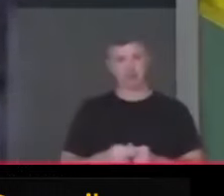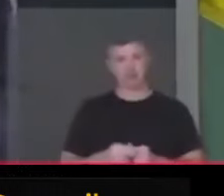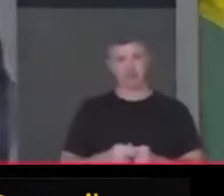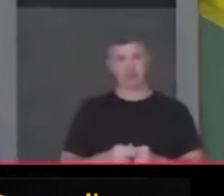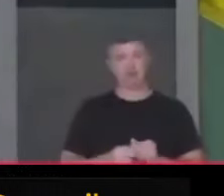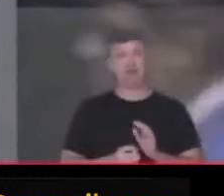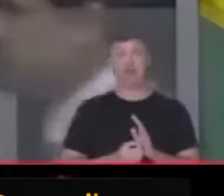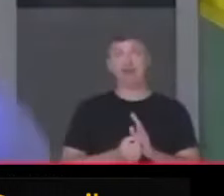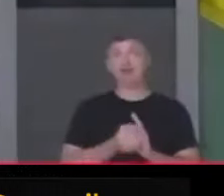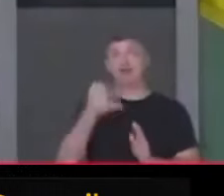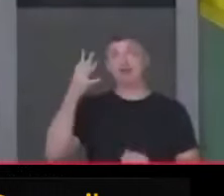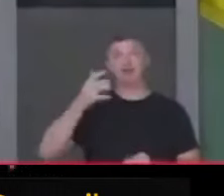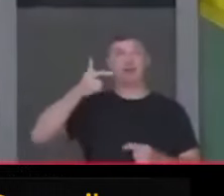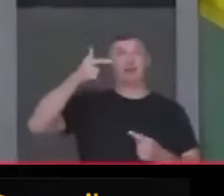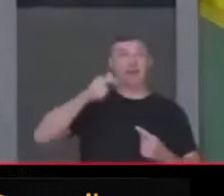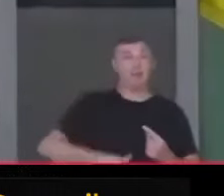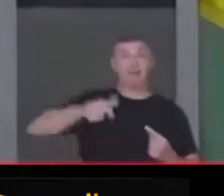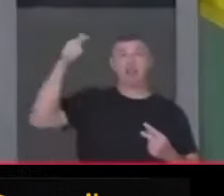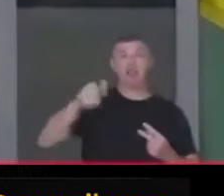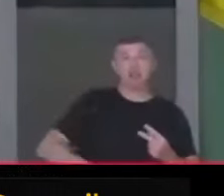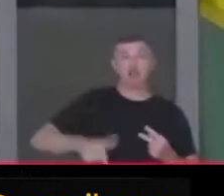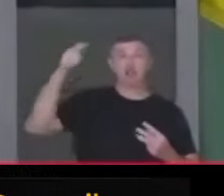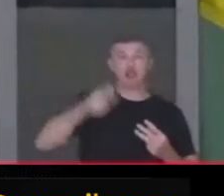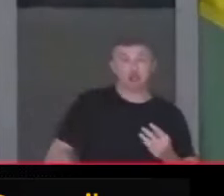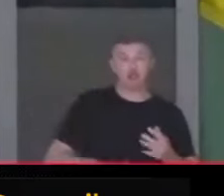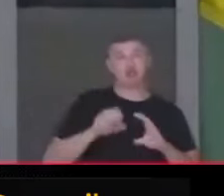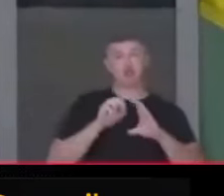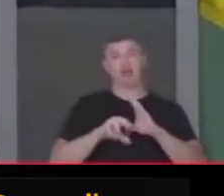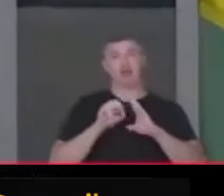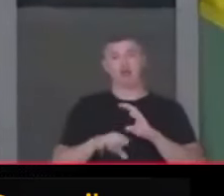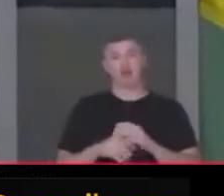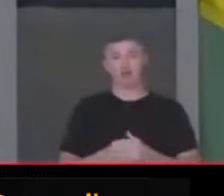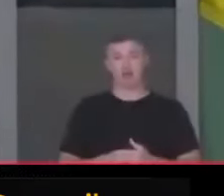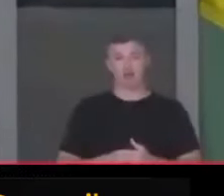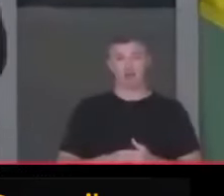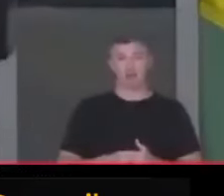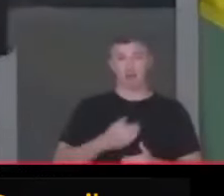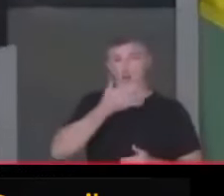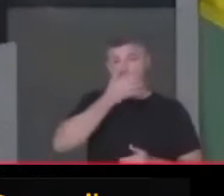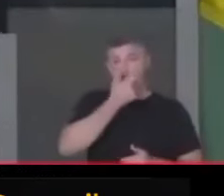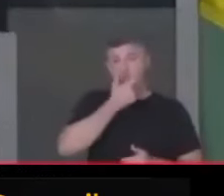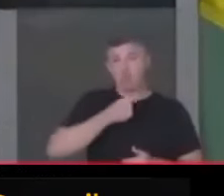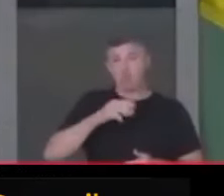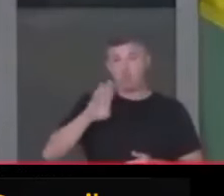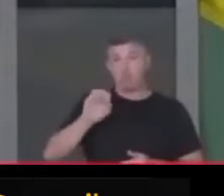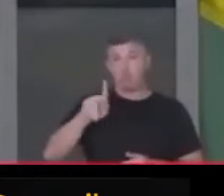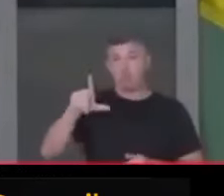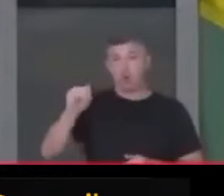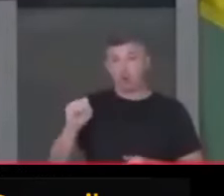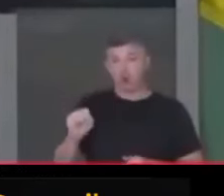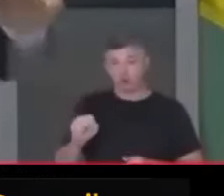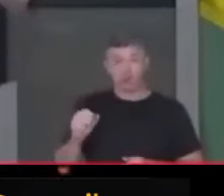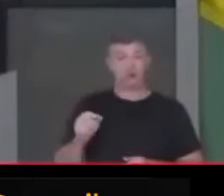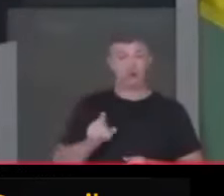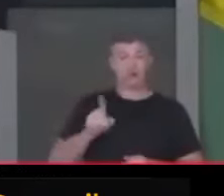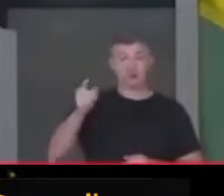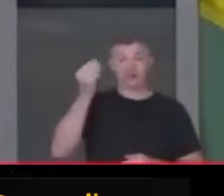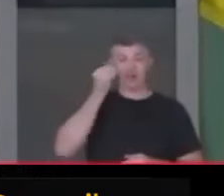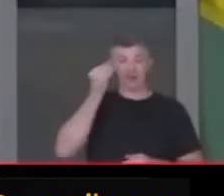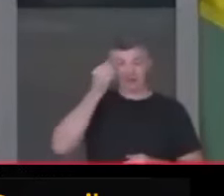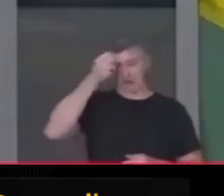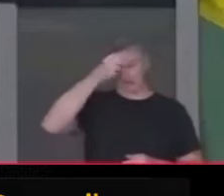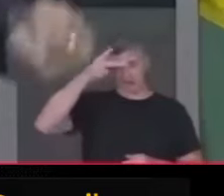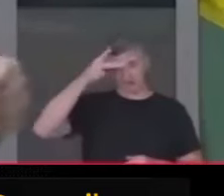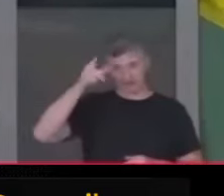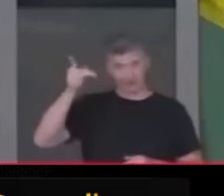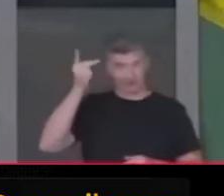N vezes repetido pela Rede Globo. Boulos, o atual candidato a prefeito em São Paulo, que o